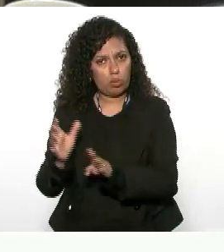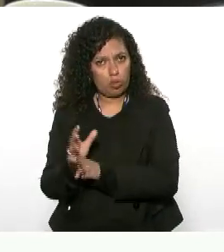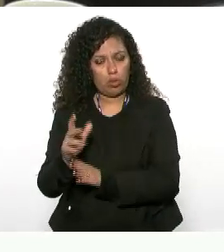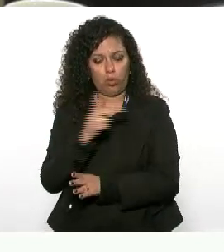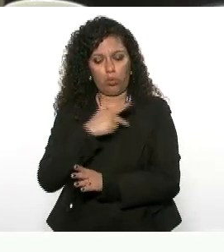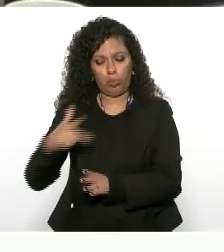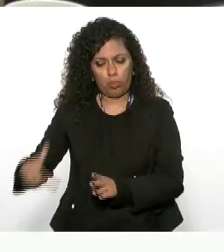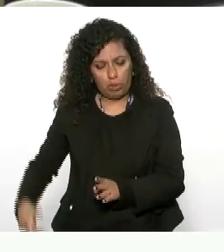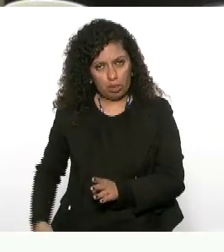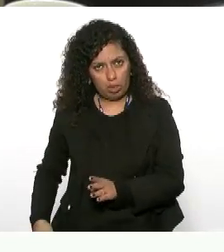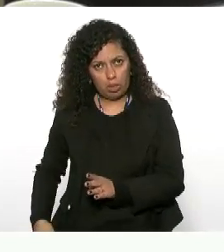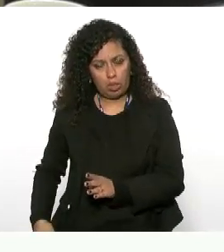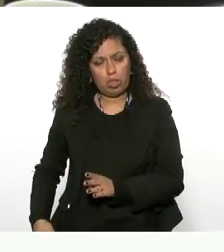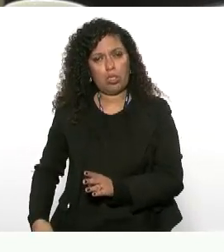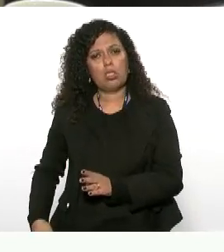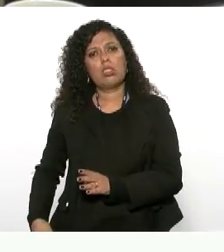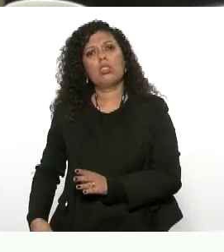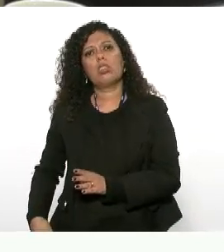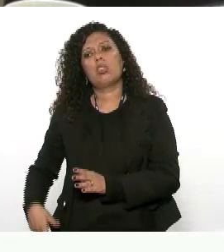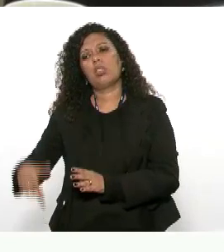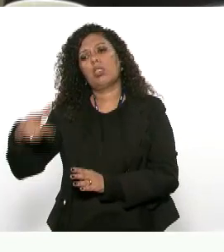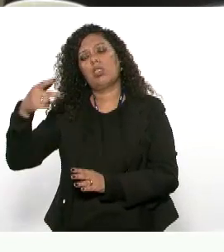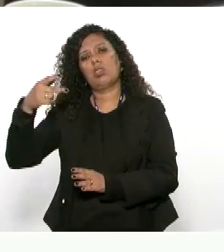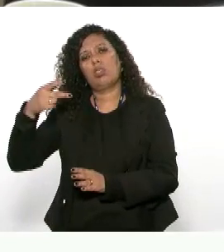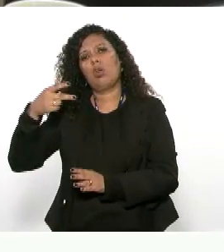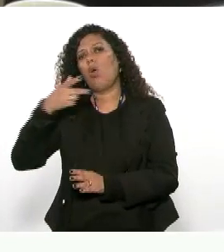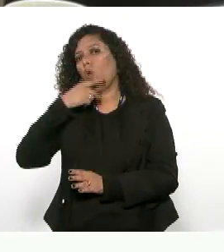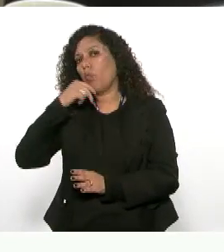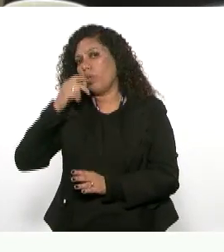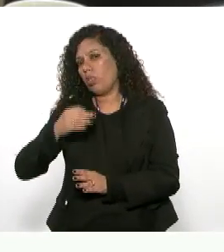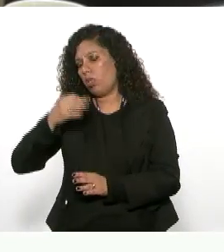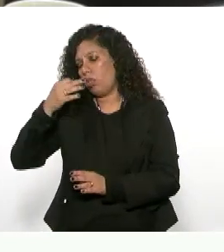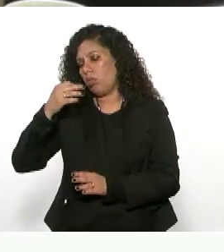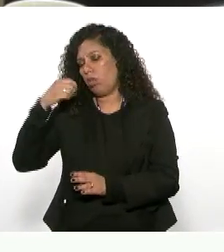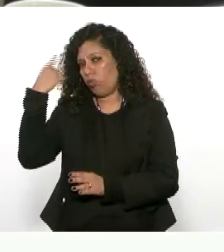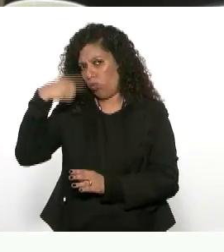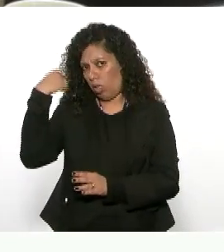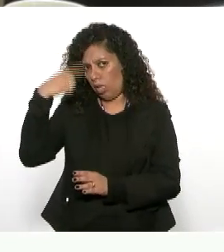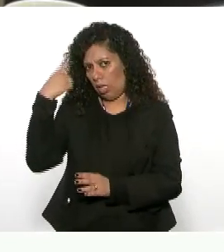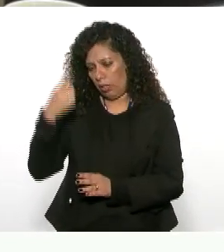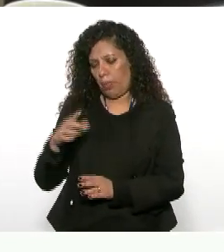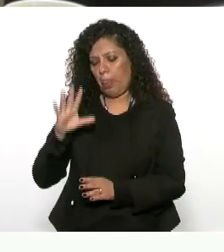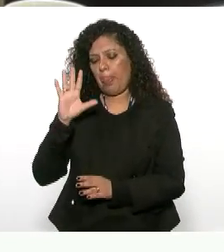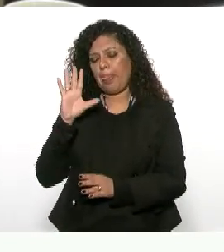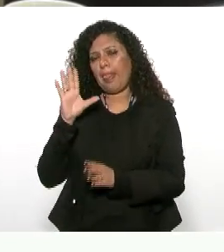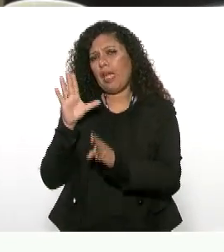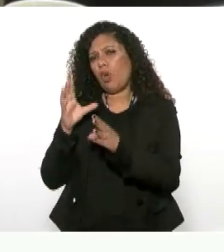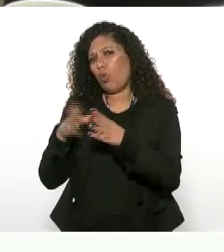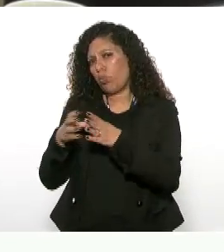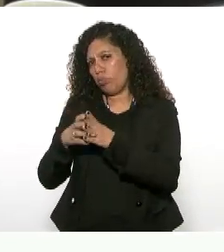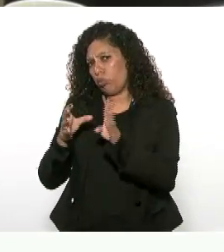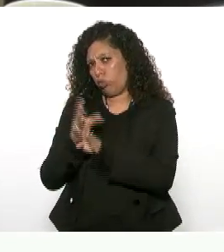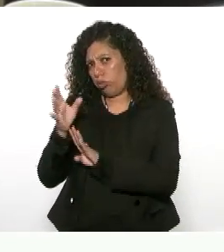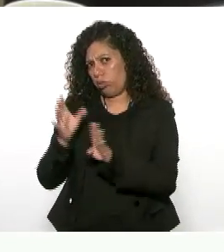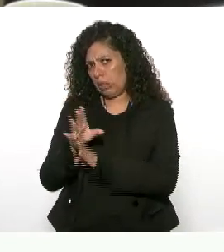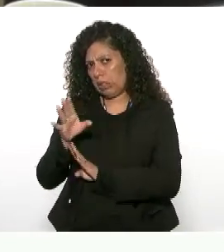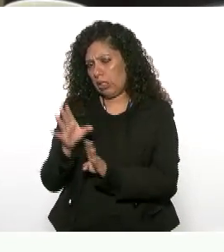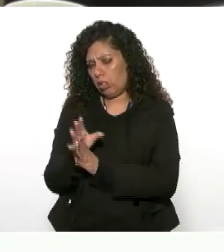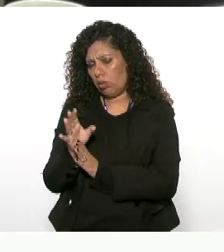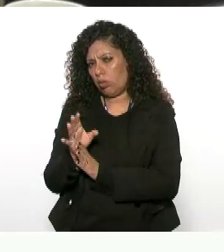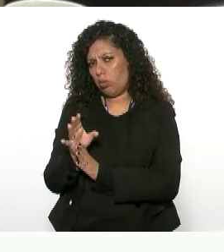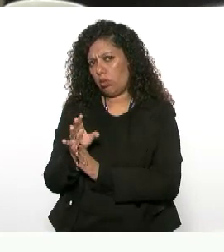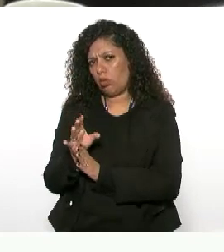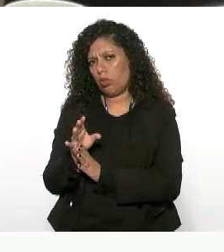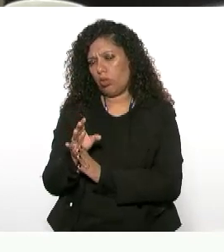presidido por um juiz de direito, um desembargador. Esse conselho já instituído, ele pode